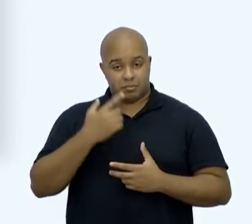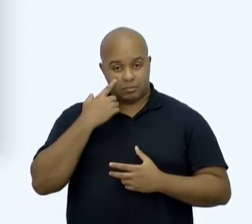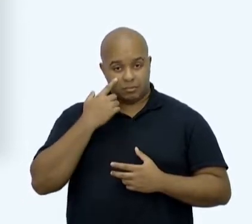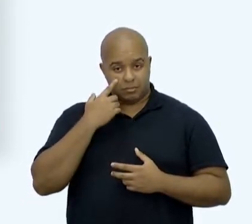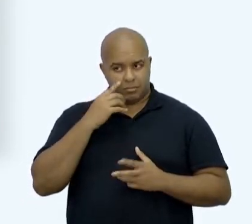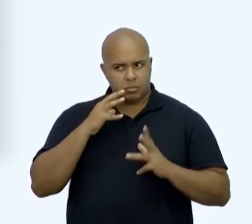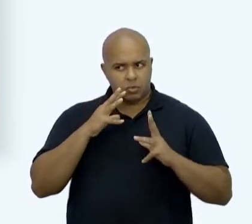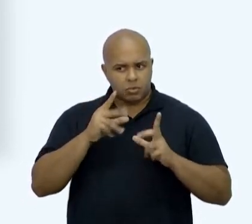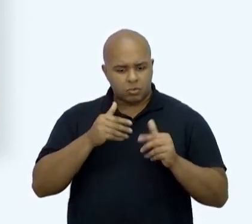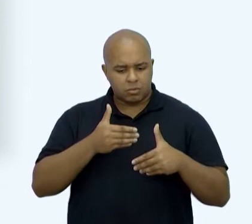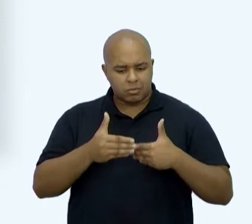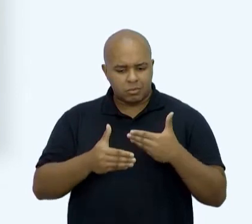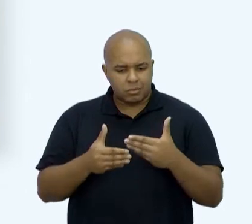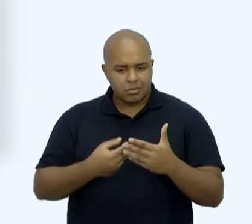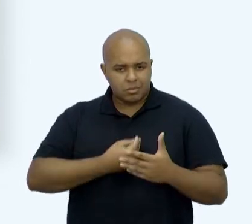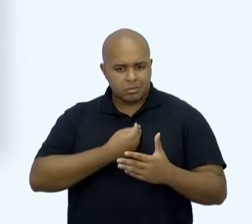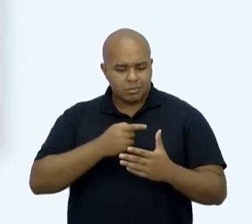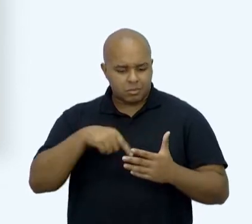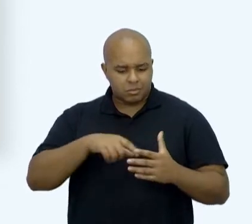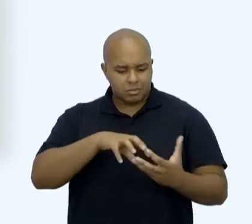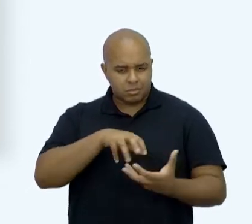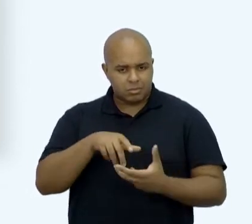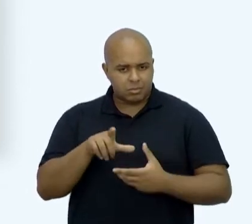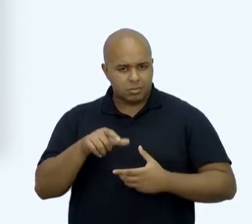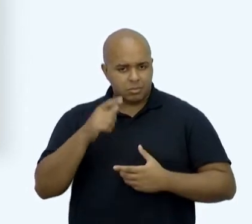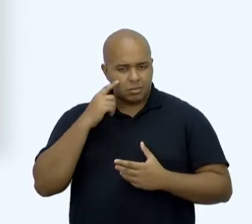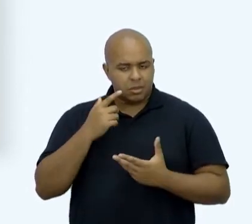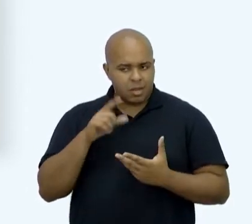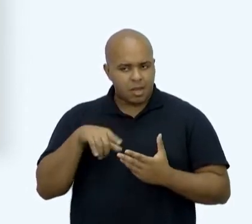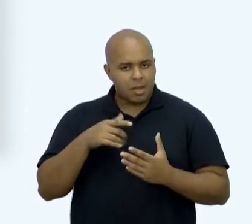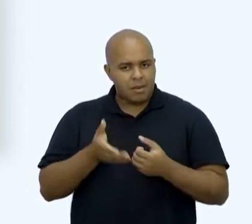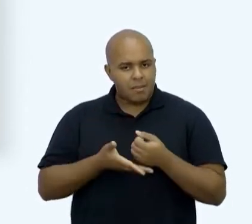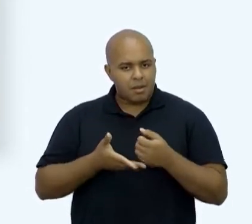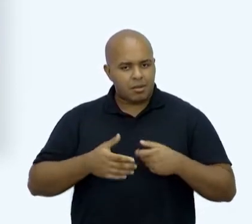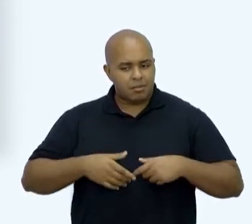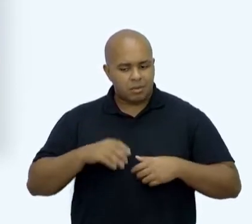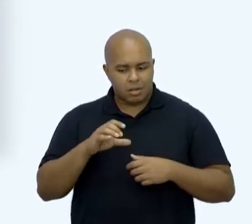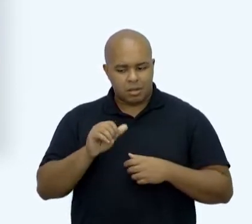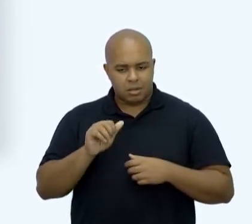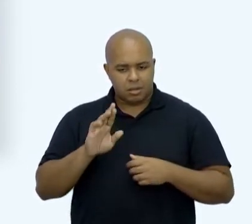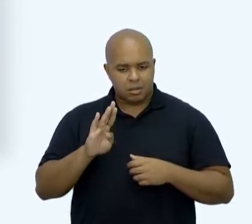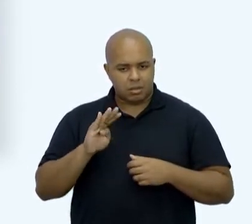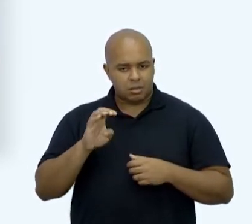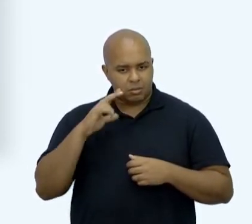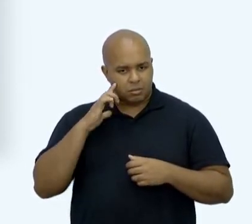Veja, todo o processo de vida neste planeta é a base de carbono.